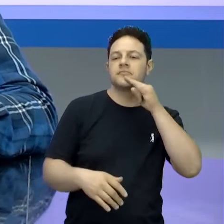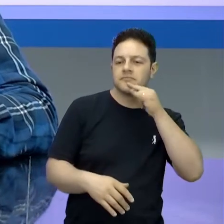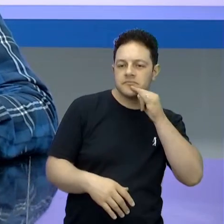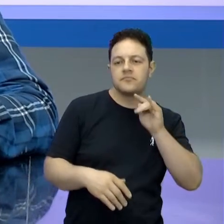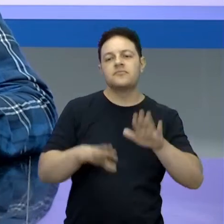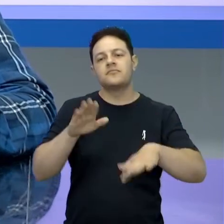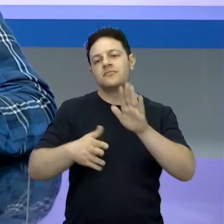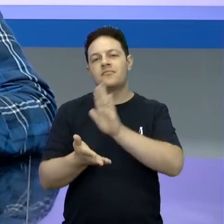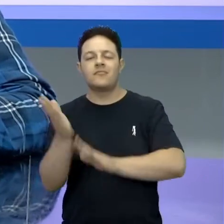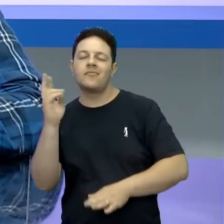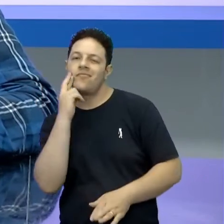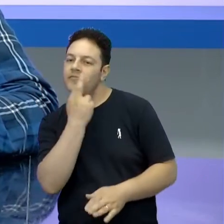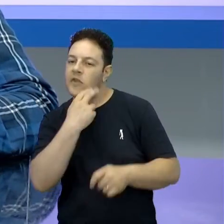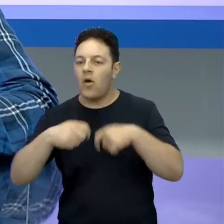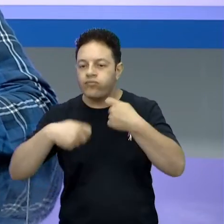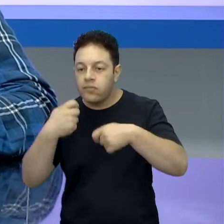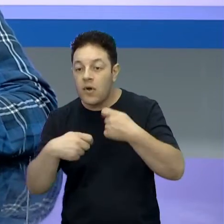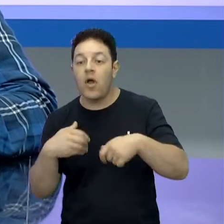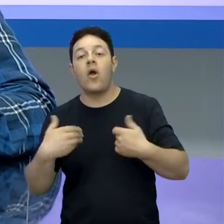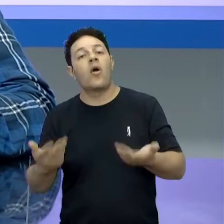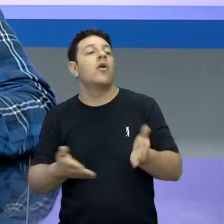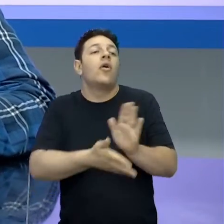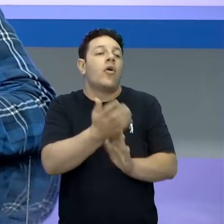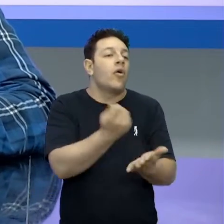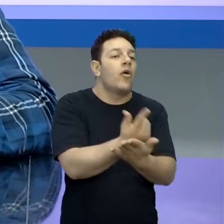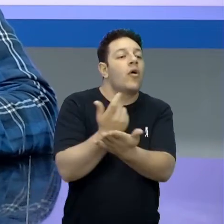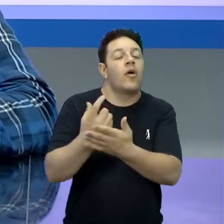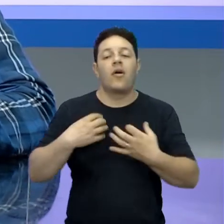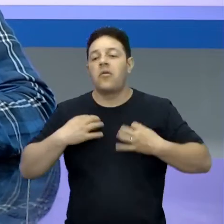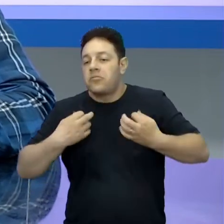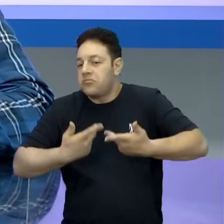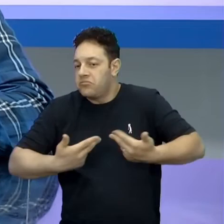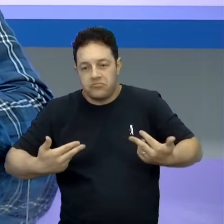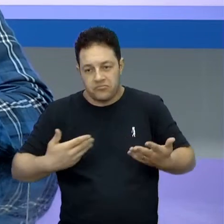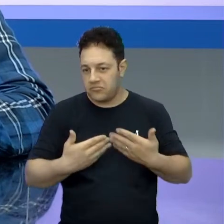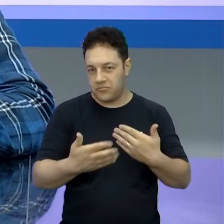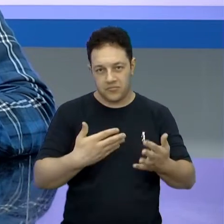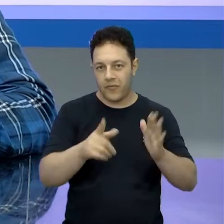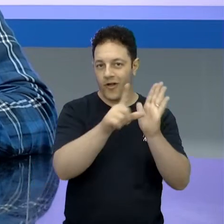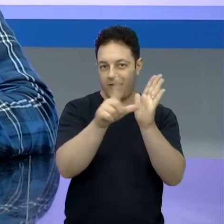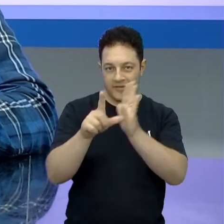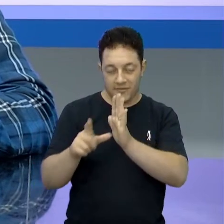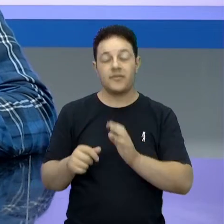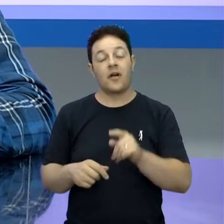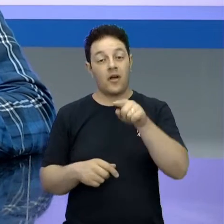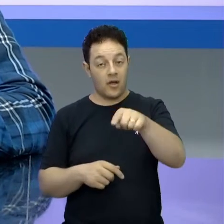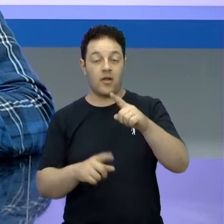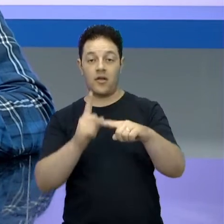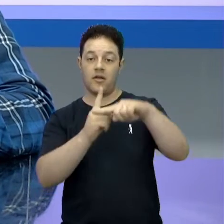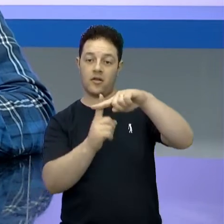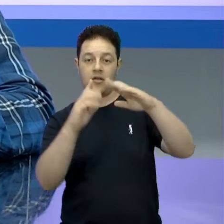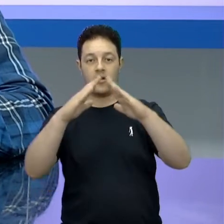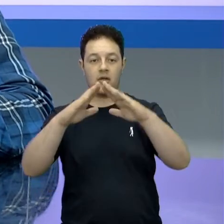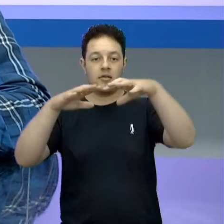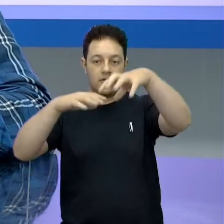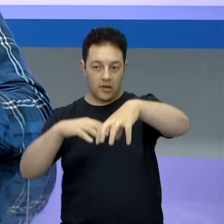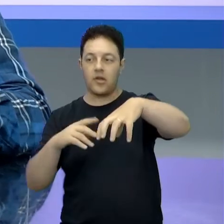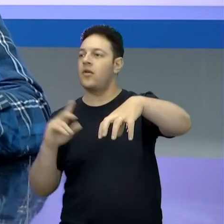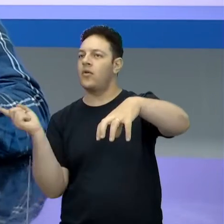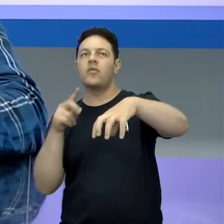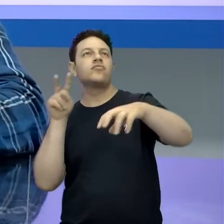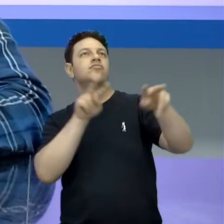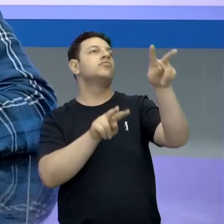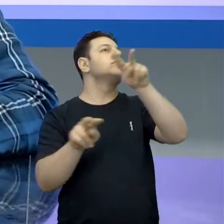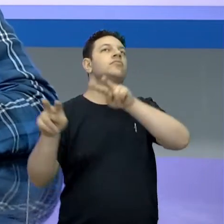bar, ou para ir para um restaurante, ou para comprar alguma coisa em alguma loja. E então essa catedral ela acaba fazendo aí parte